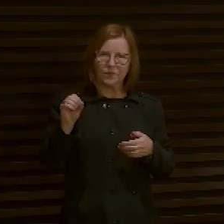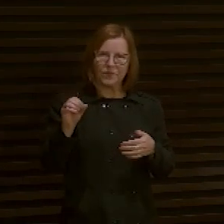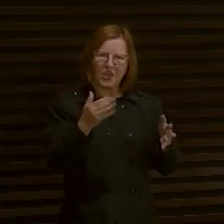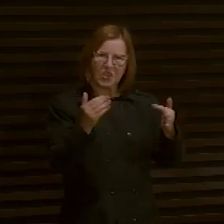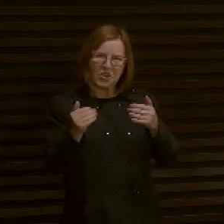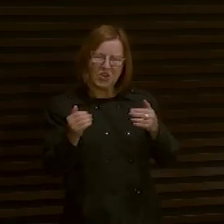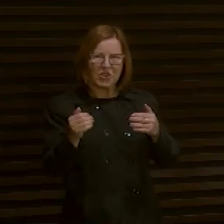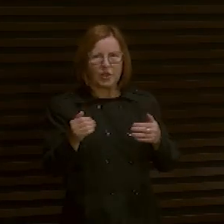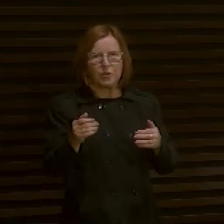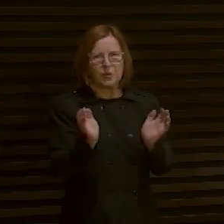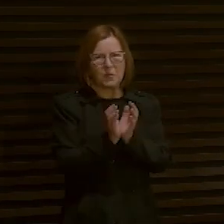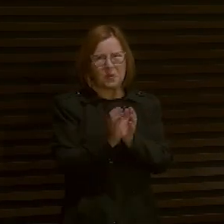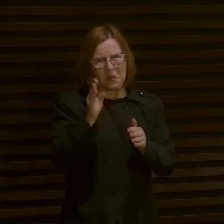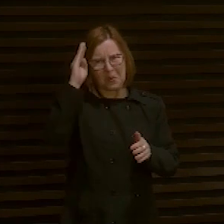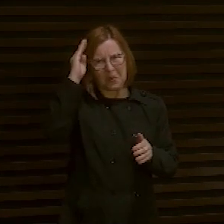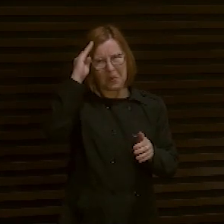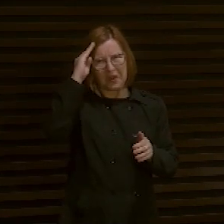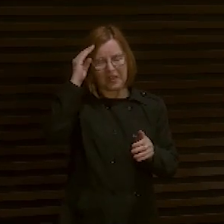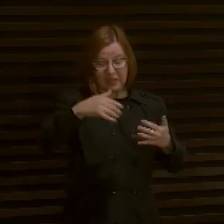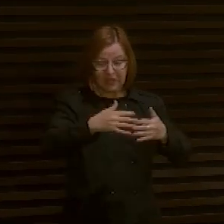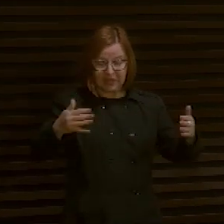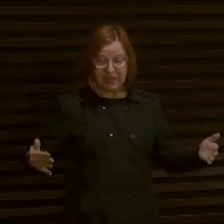e sitiou a cidade de Samaria.